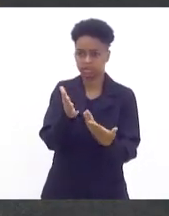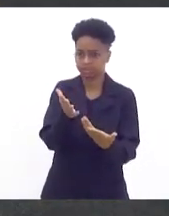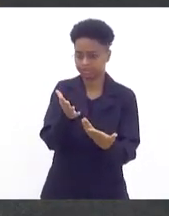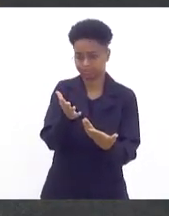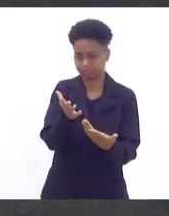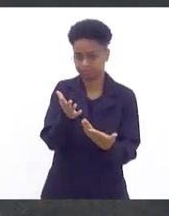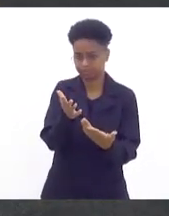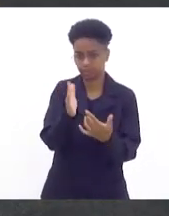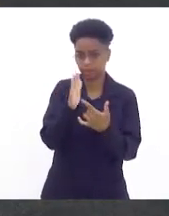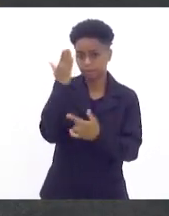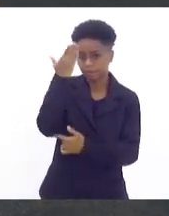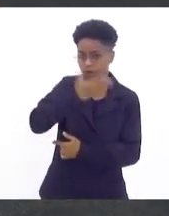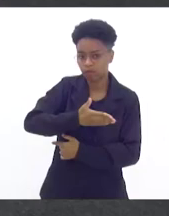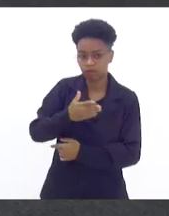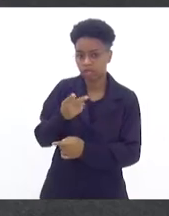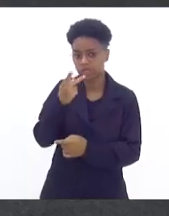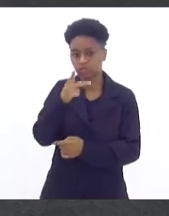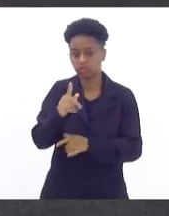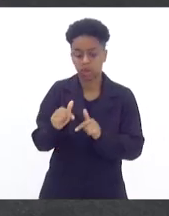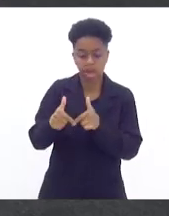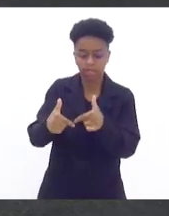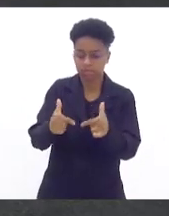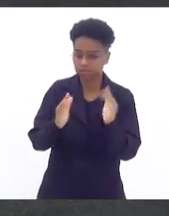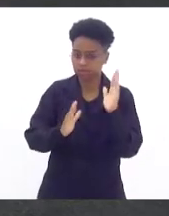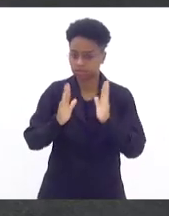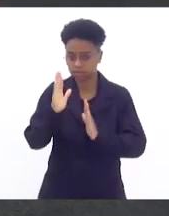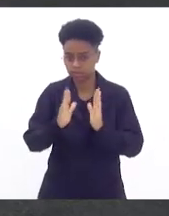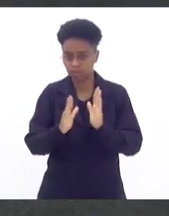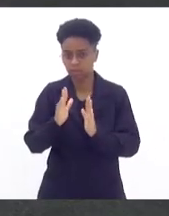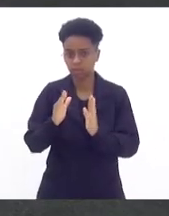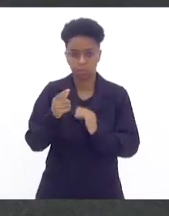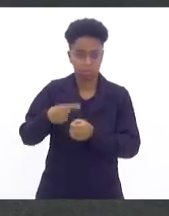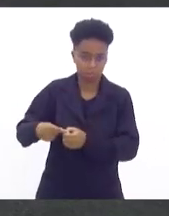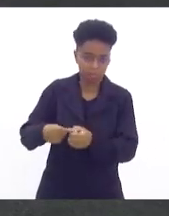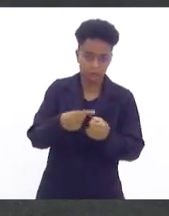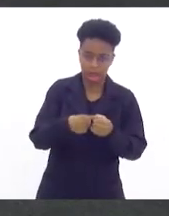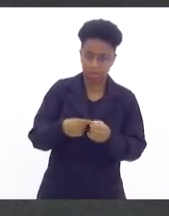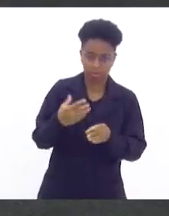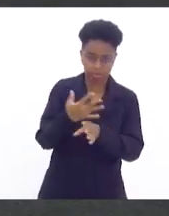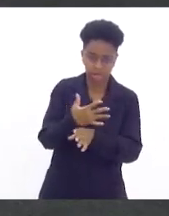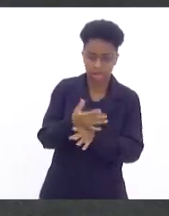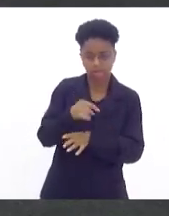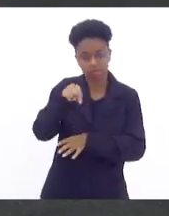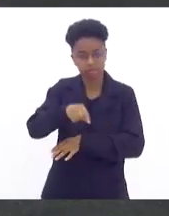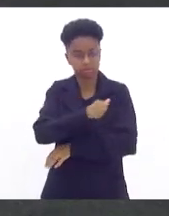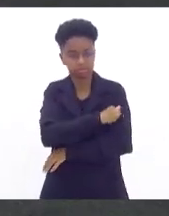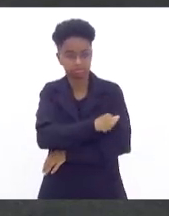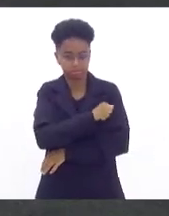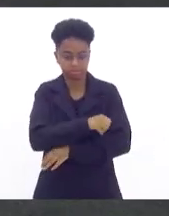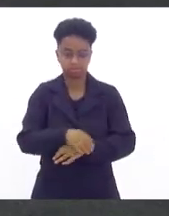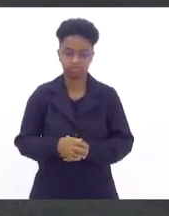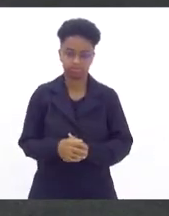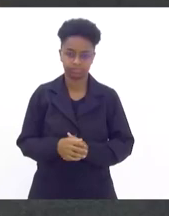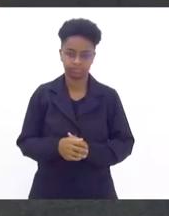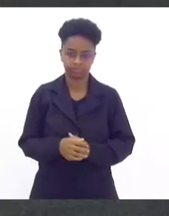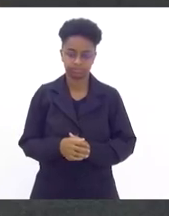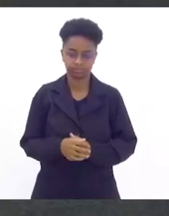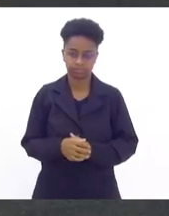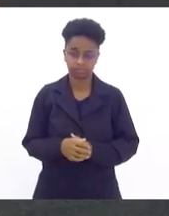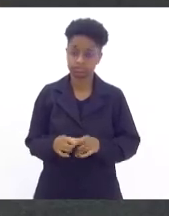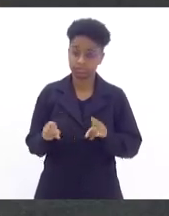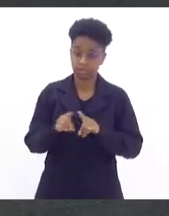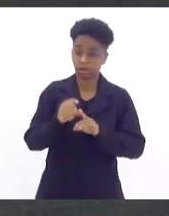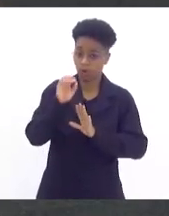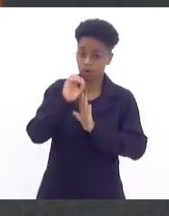do prestar conta do seu mandato no teu bairro não tem um município no estado do Rio de Janeiro é até por